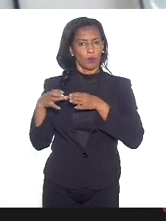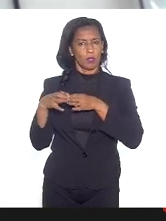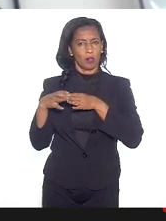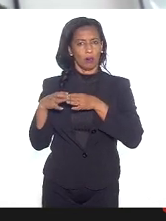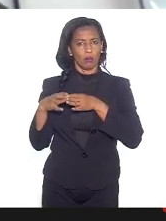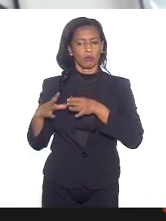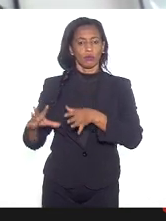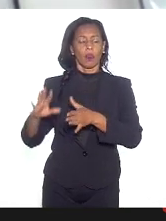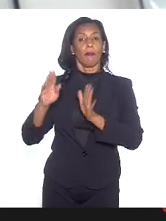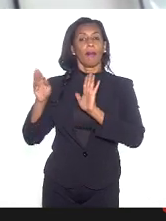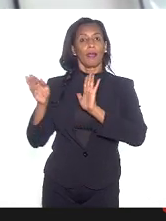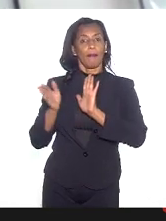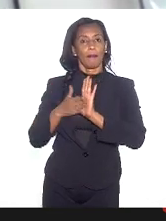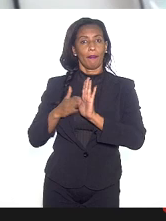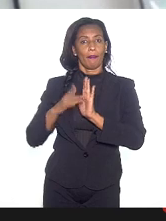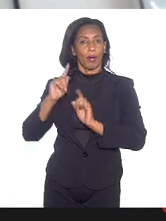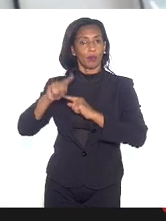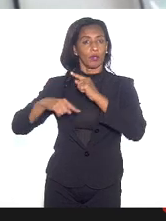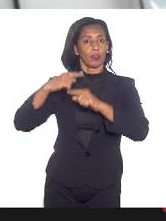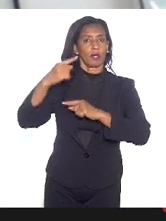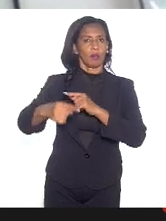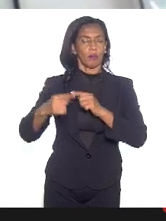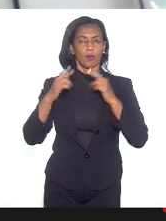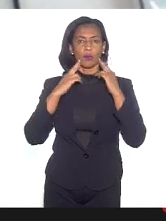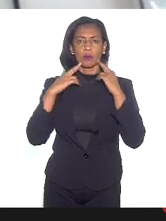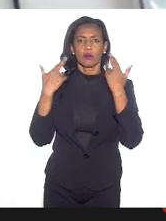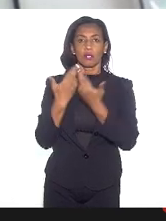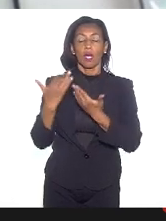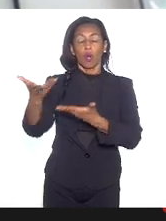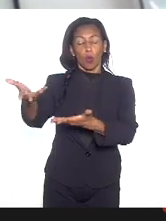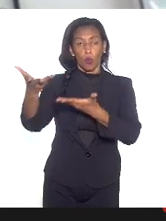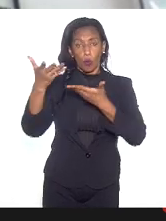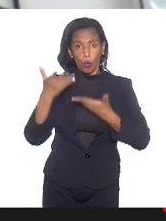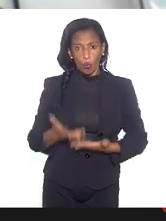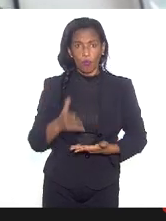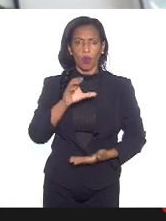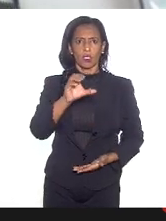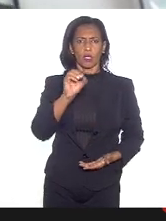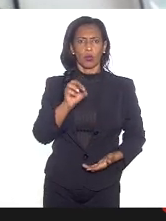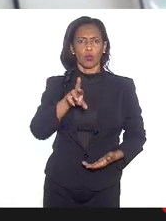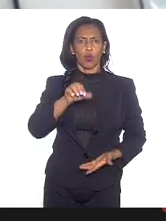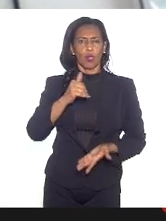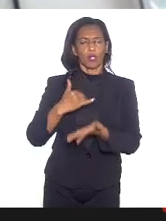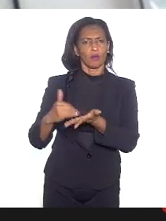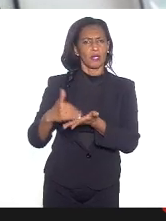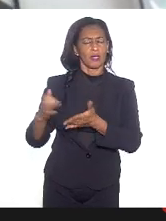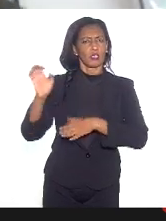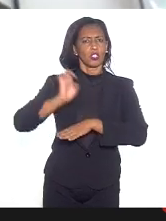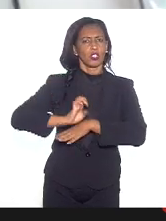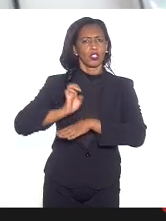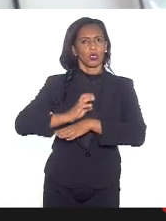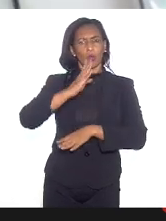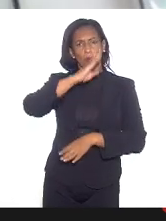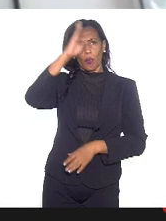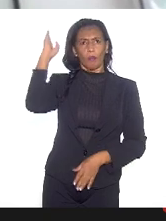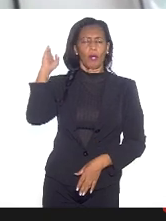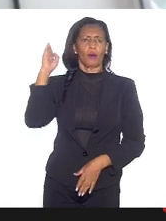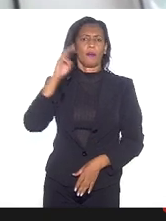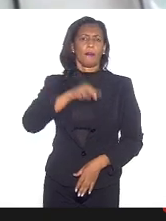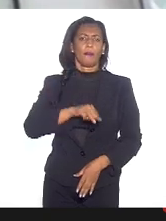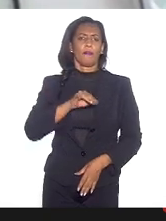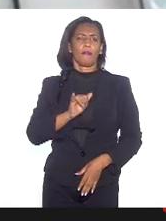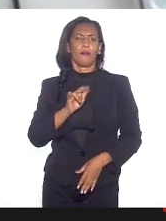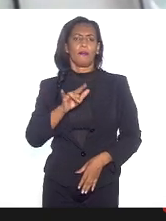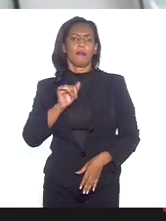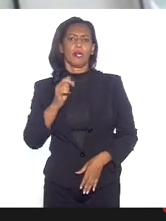para a pauta da próxima sessão a deliberação da convocação do Coronel Bombeiro, Secretário de Estado do Corpo de Bombeiros Militar, Leandro, e